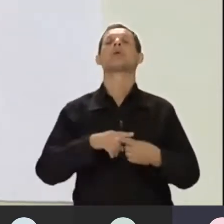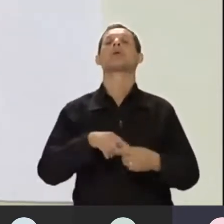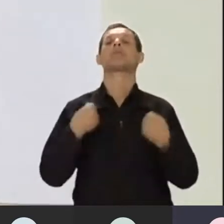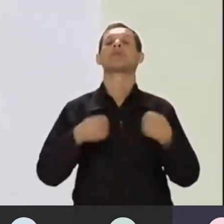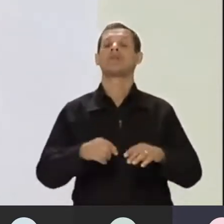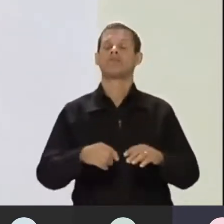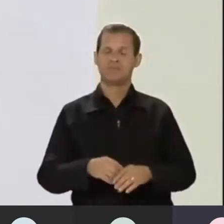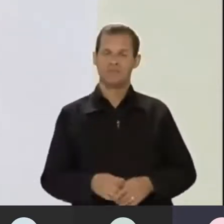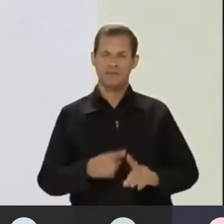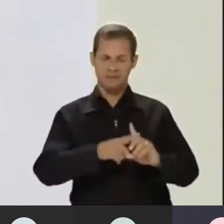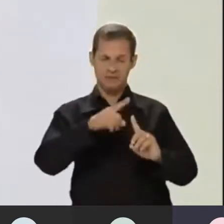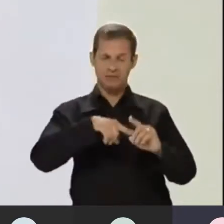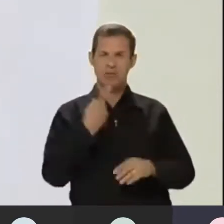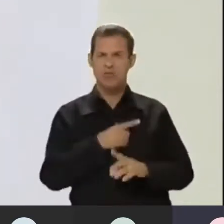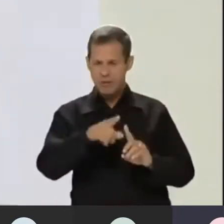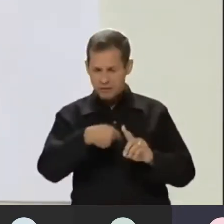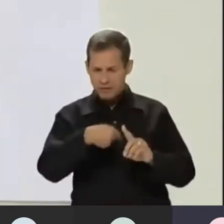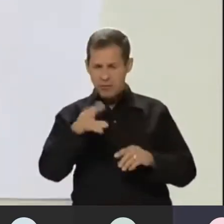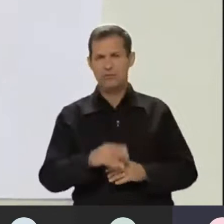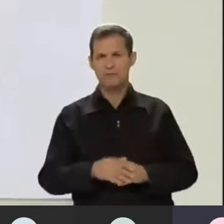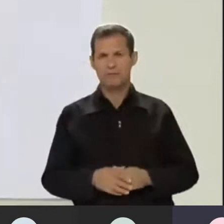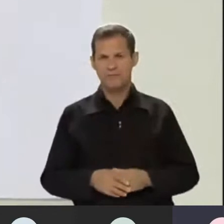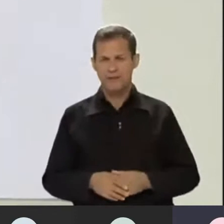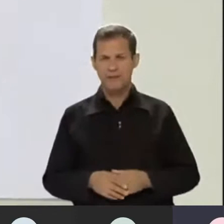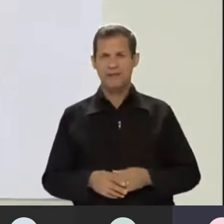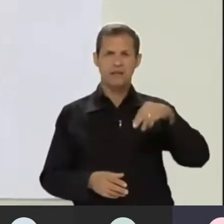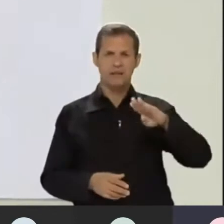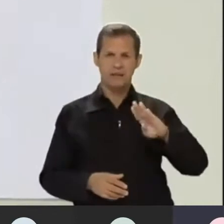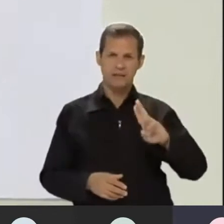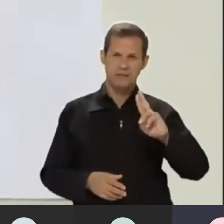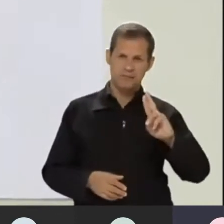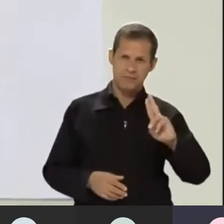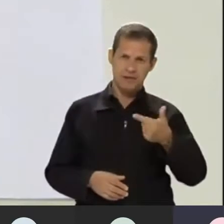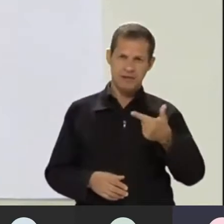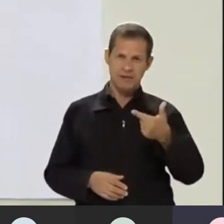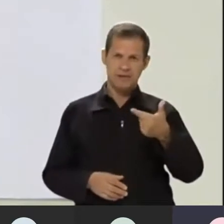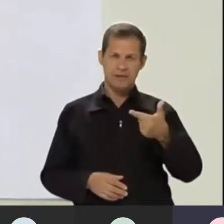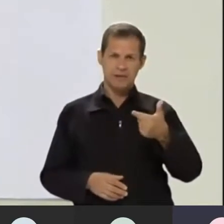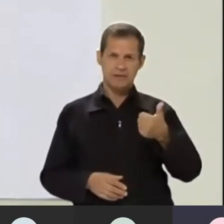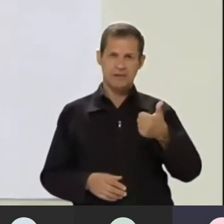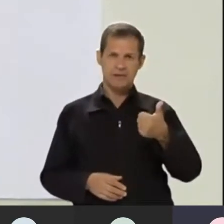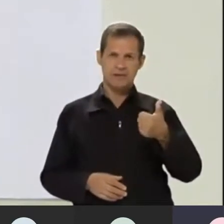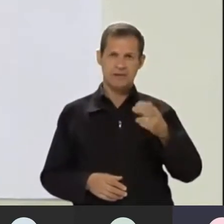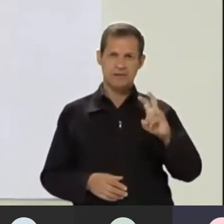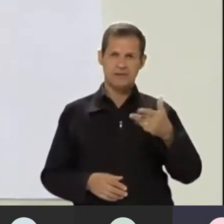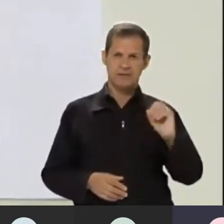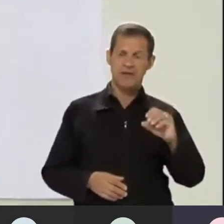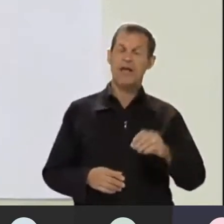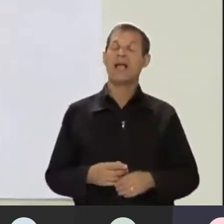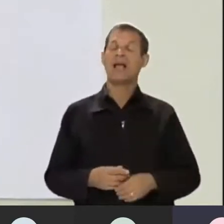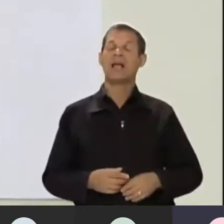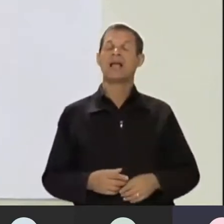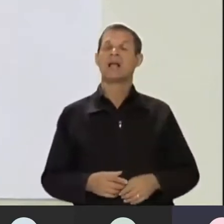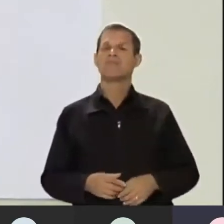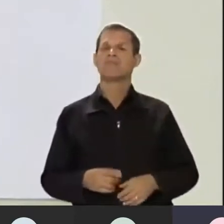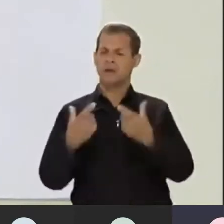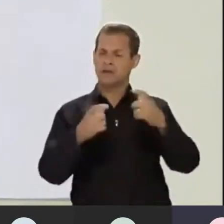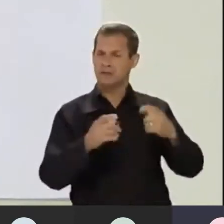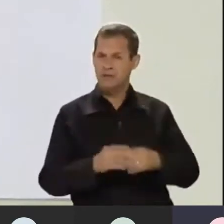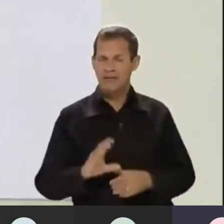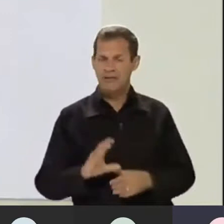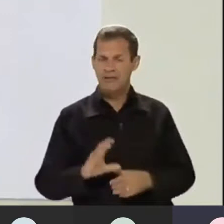Por que a gente precisa disso? Se a gente depois vai utilizar a NBR 15220 e a gente vai ver que cada zona climática, né, cada